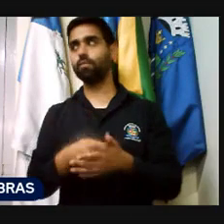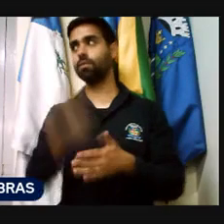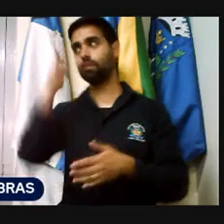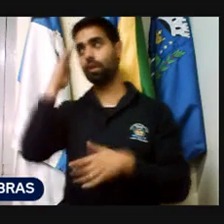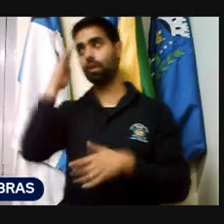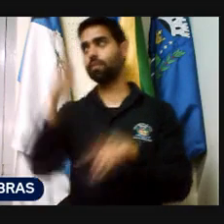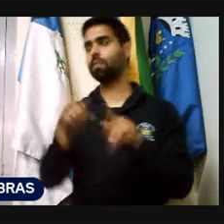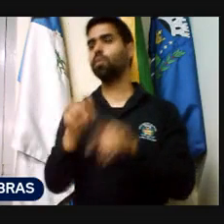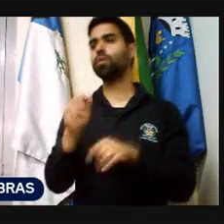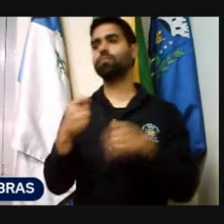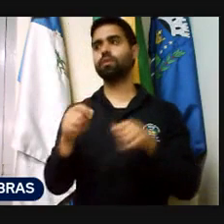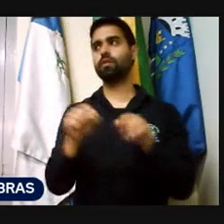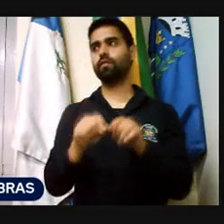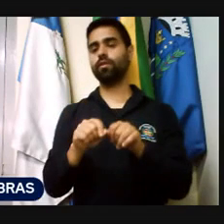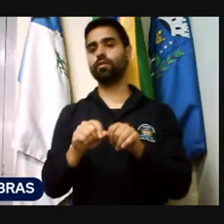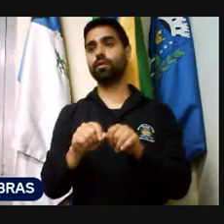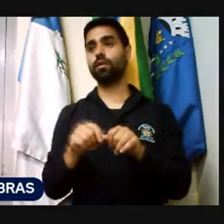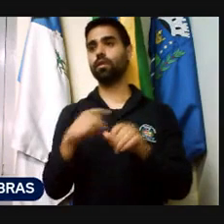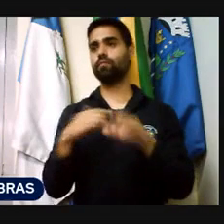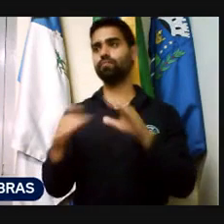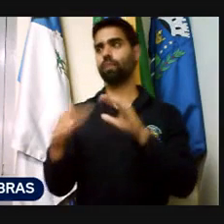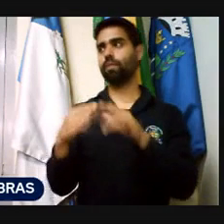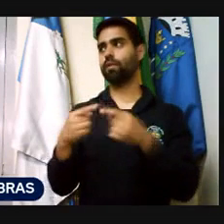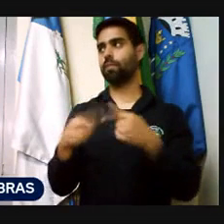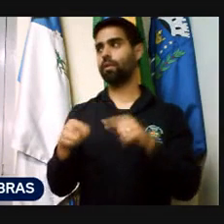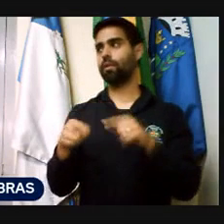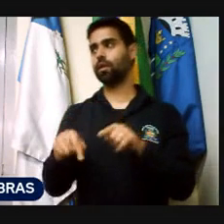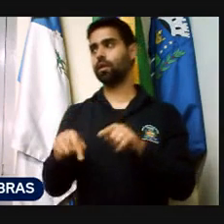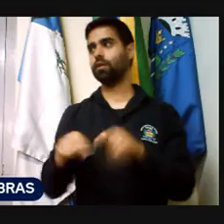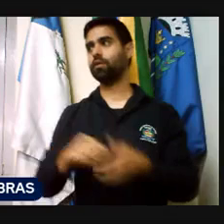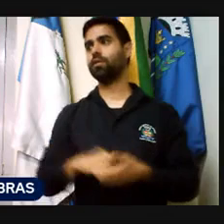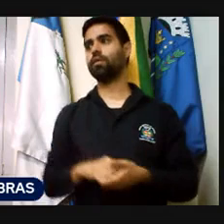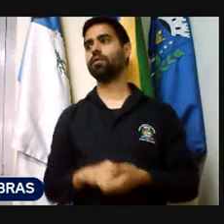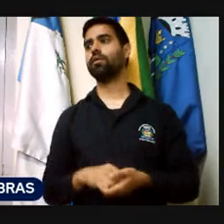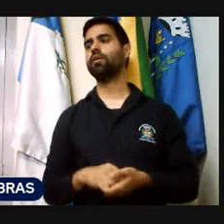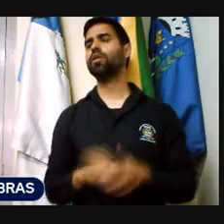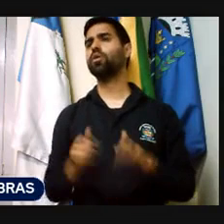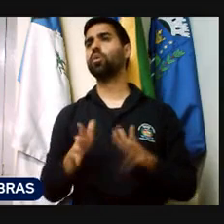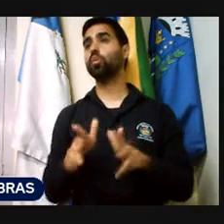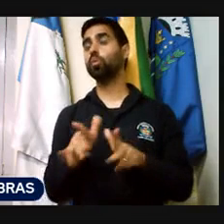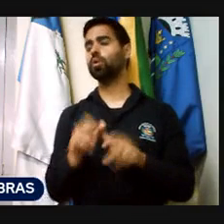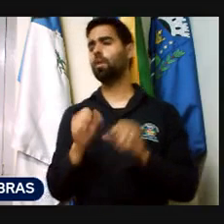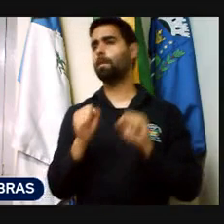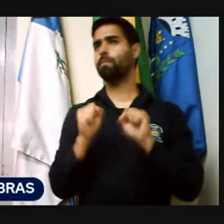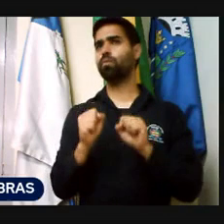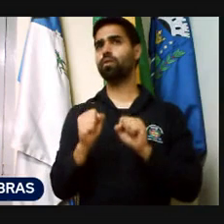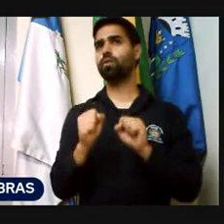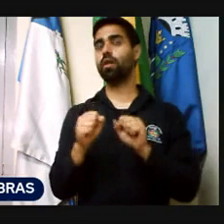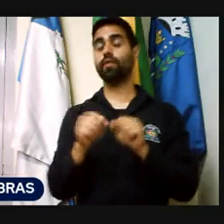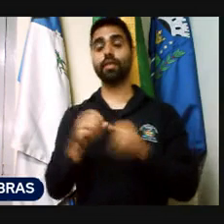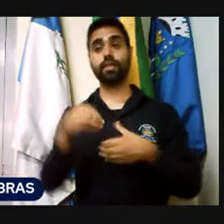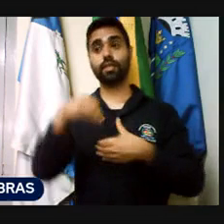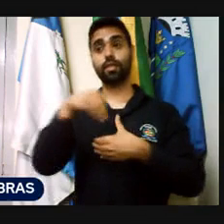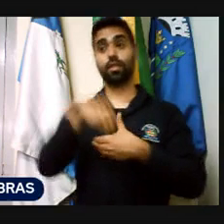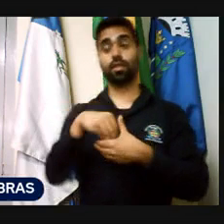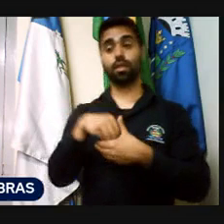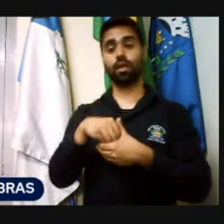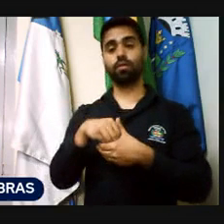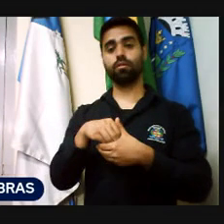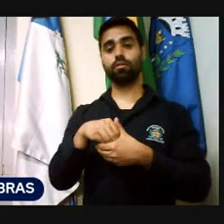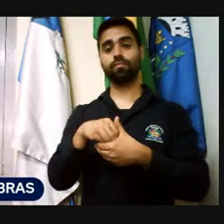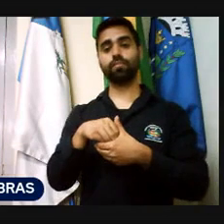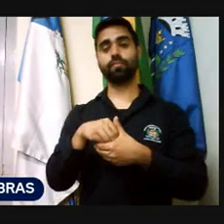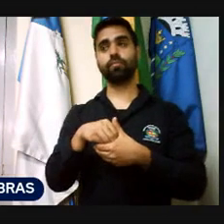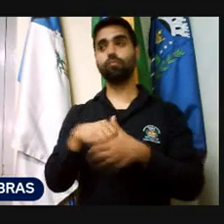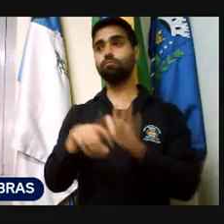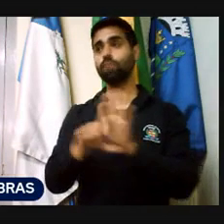que ser feito, entendeu? Mandou essa matéria para casa, e tudo que for possível dentro da administração,